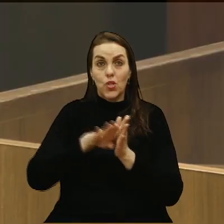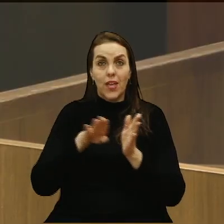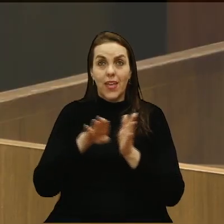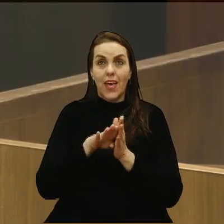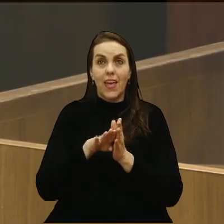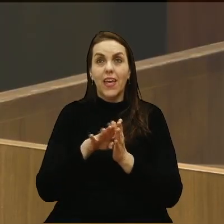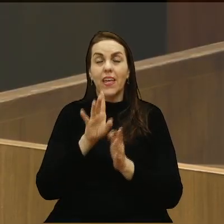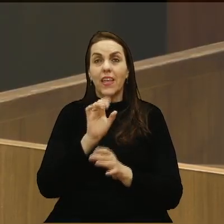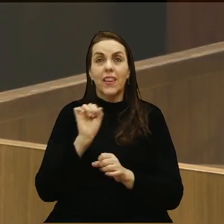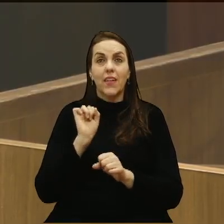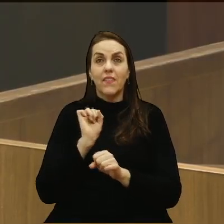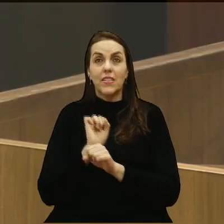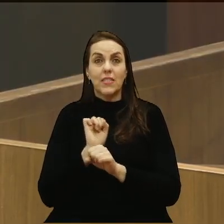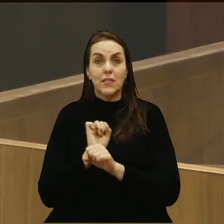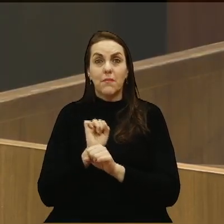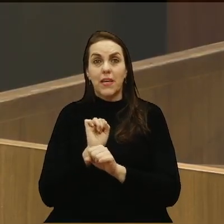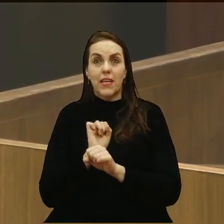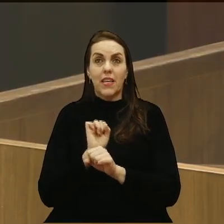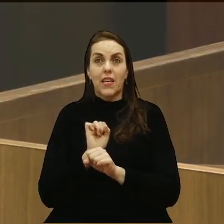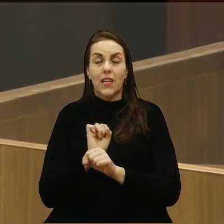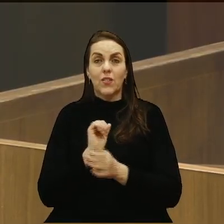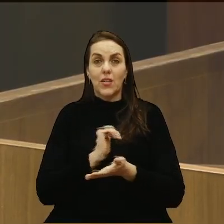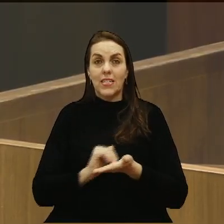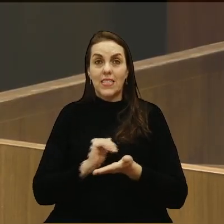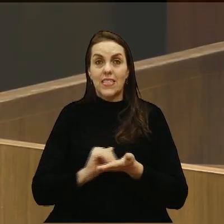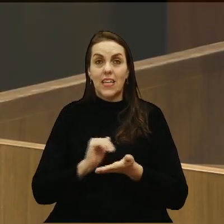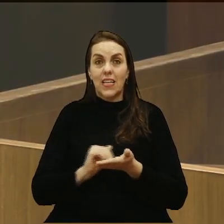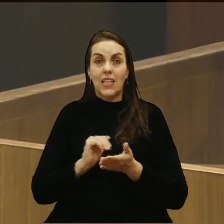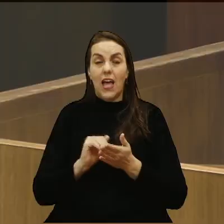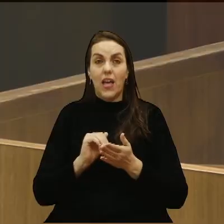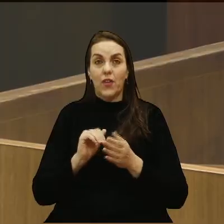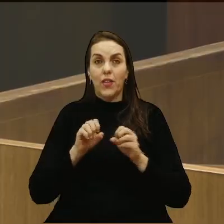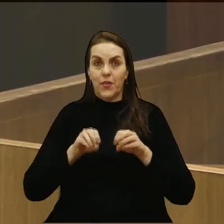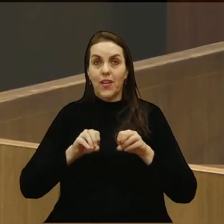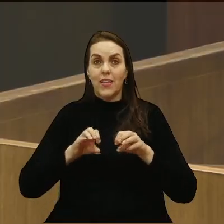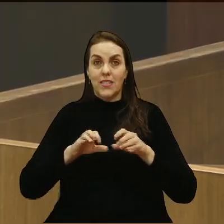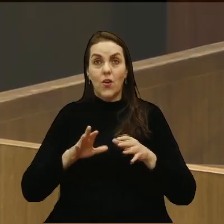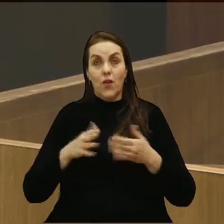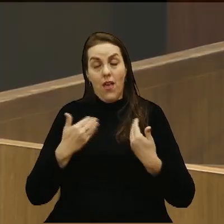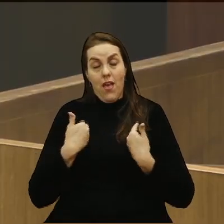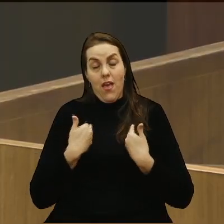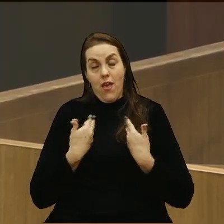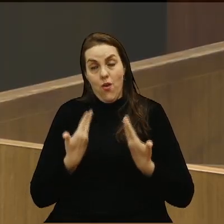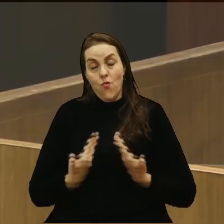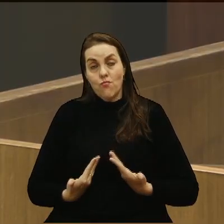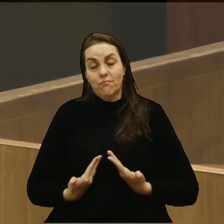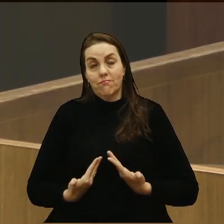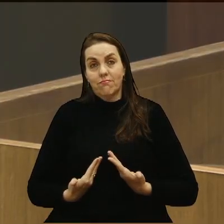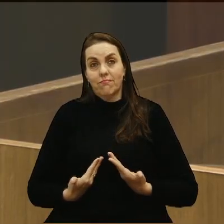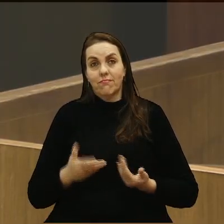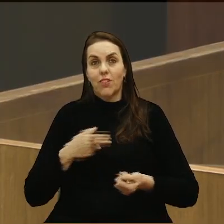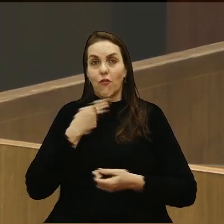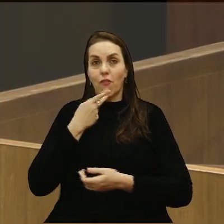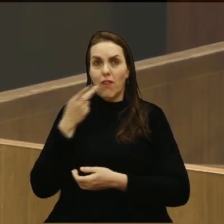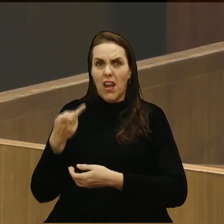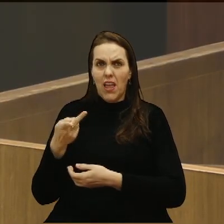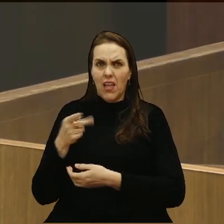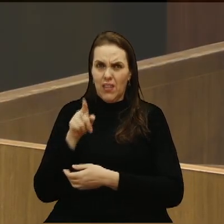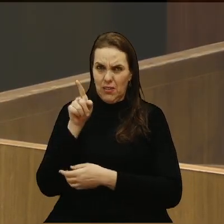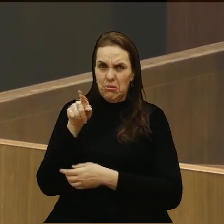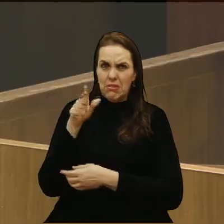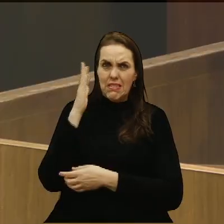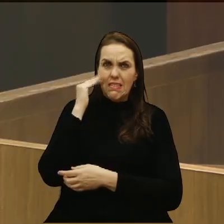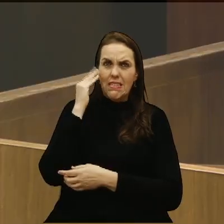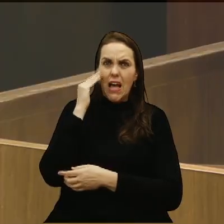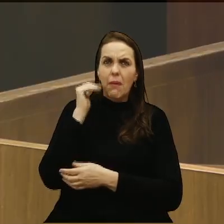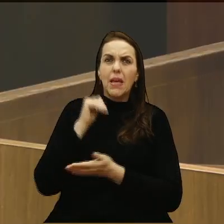esperando o secretário da Educação, e casualmente era eu. Fui falar, o rapaz disse assim, o senhor sabe quem é o